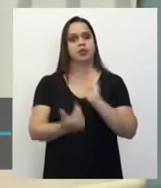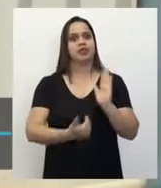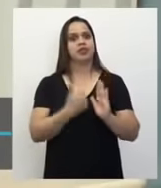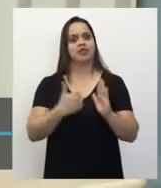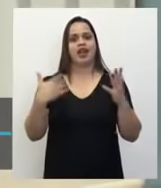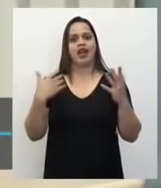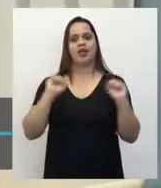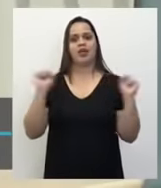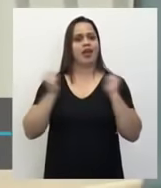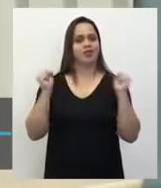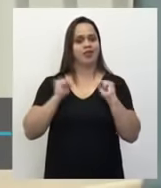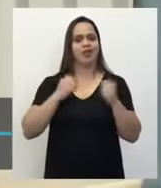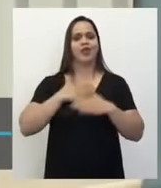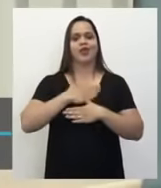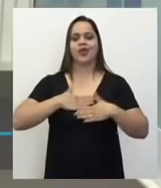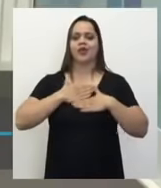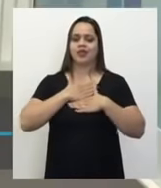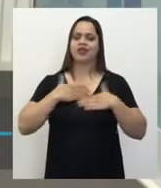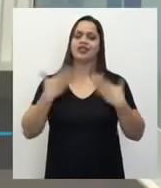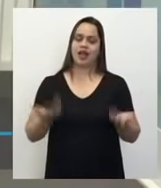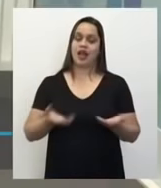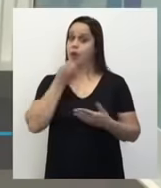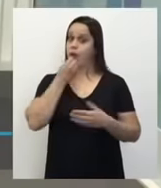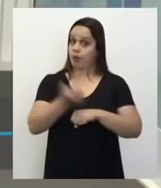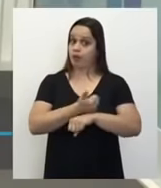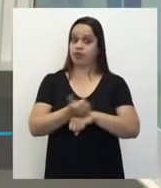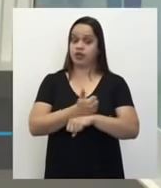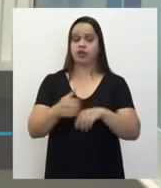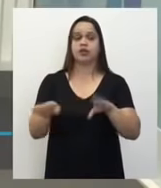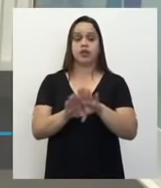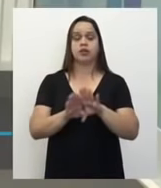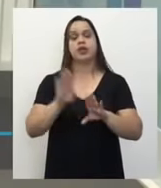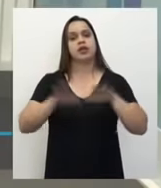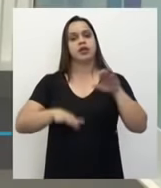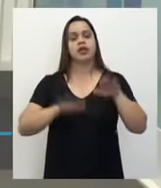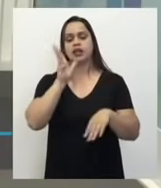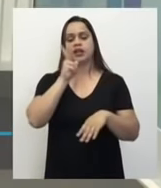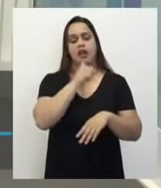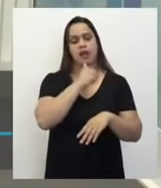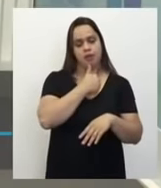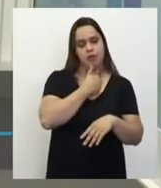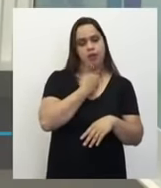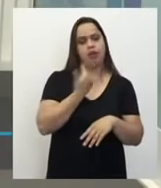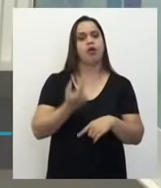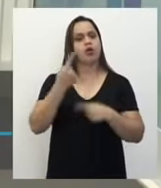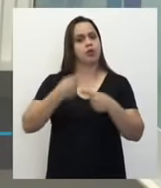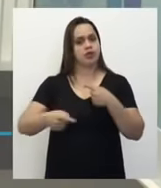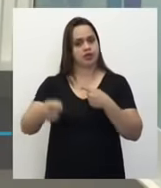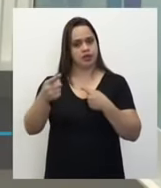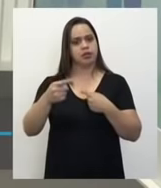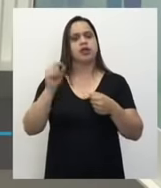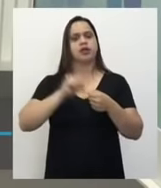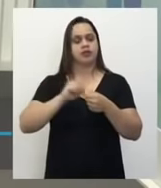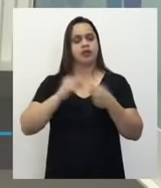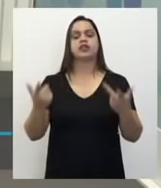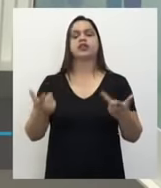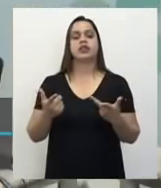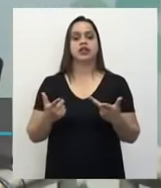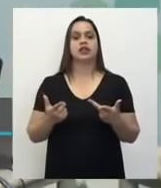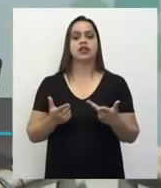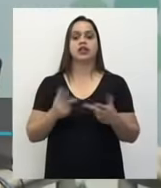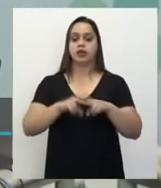assim, nossa, eu ia gostar bastante. É uma boa profissão, geralmente você demora, dependendo da complexidade do cenário, uma semana para fazer um ciclorama desse, e é